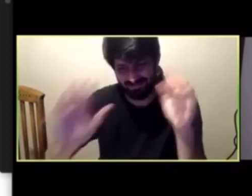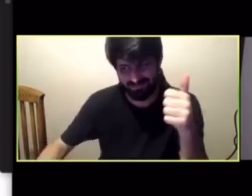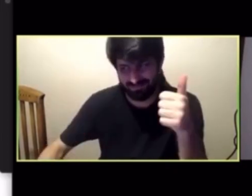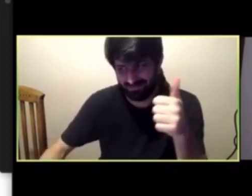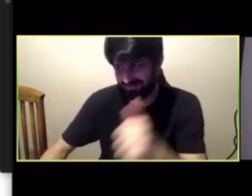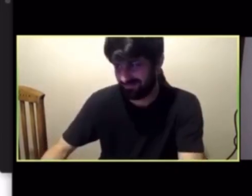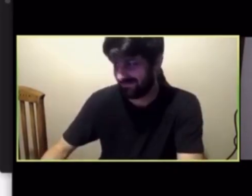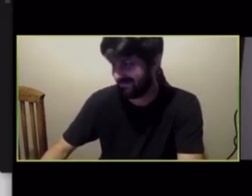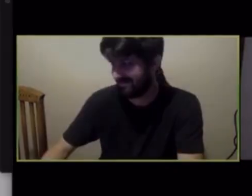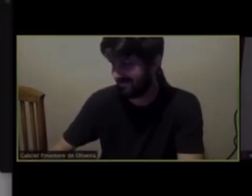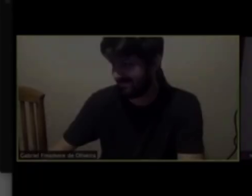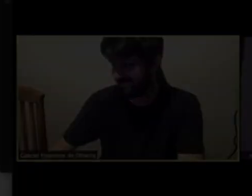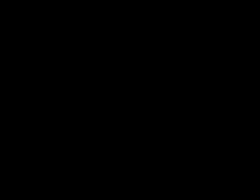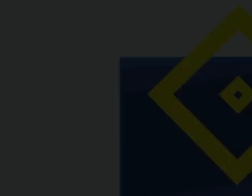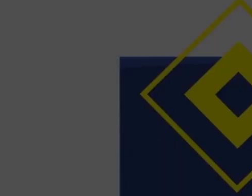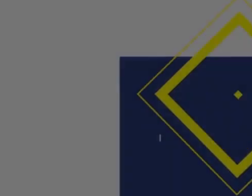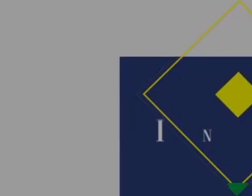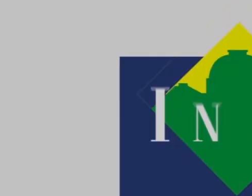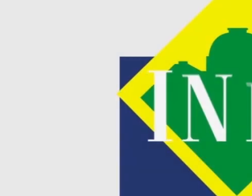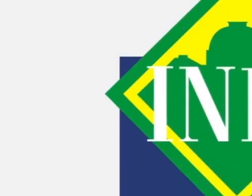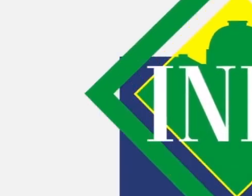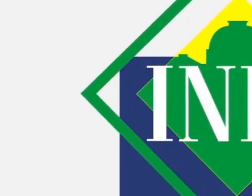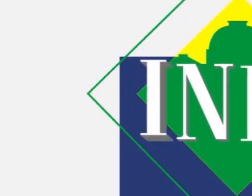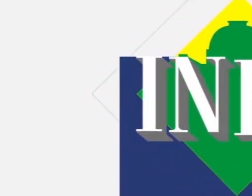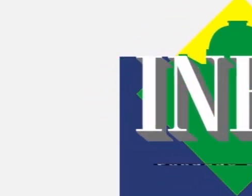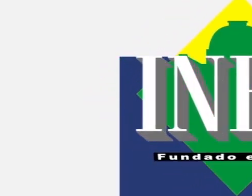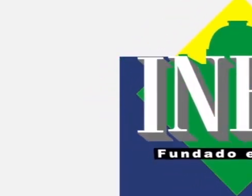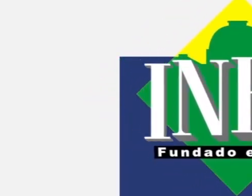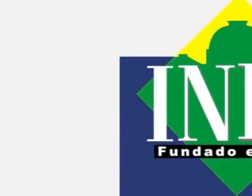Tchau, tchau, galera. Tchau, tchau.